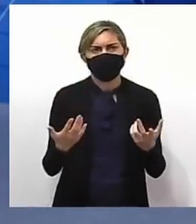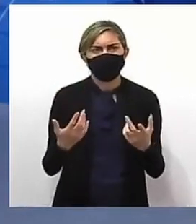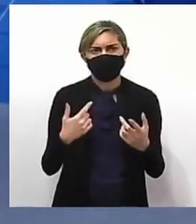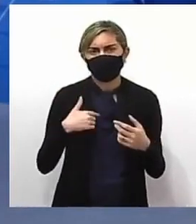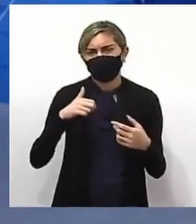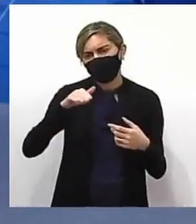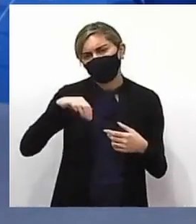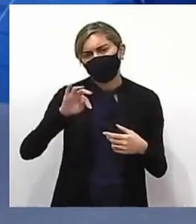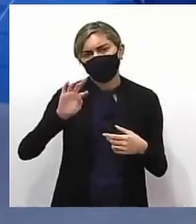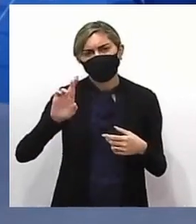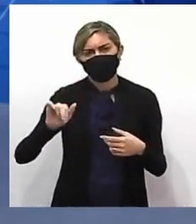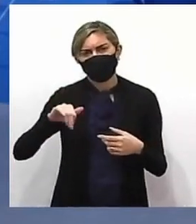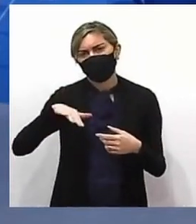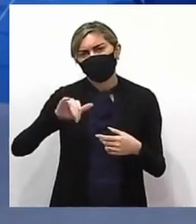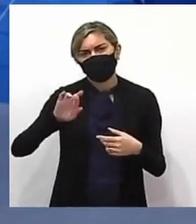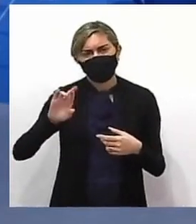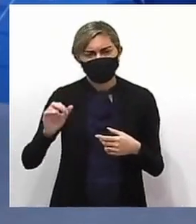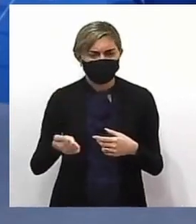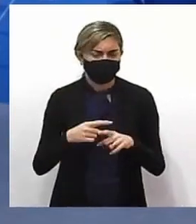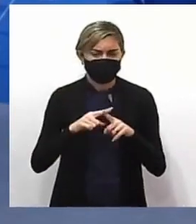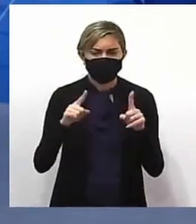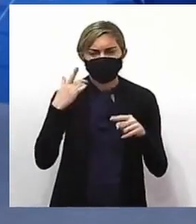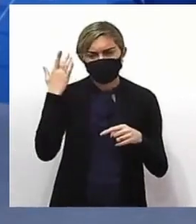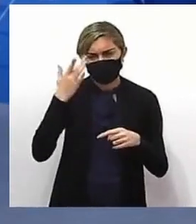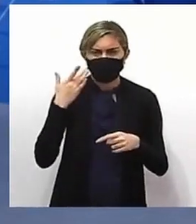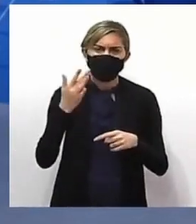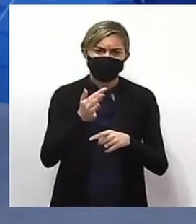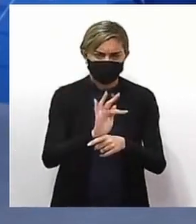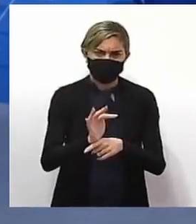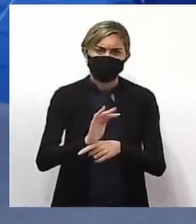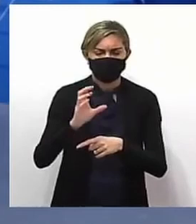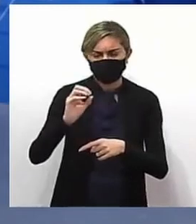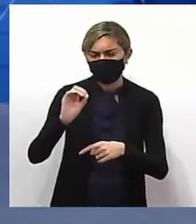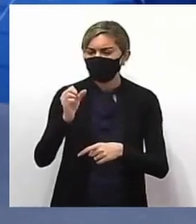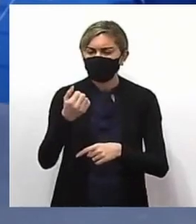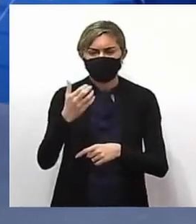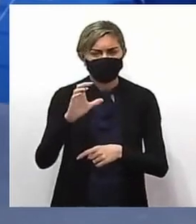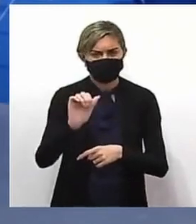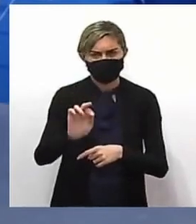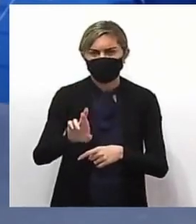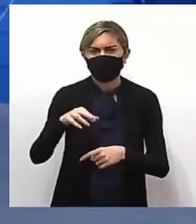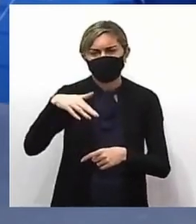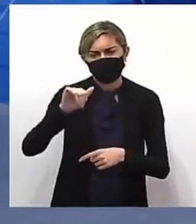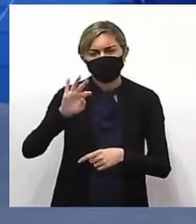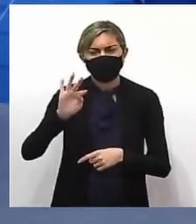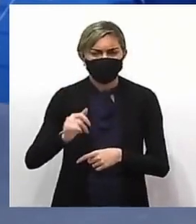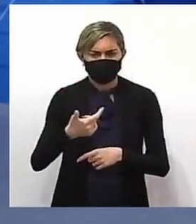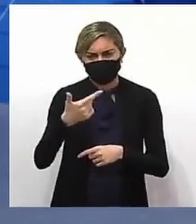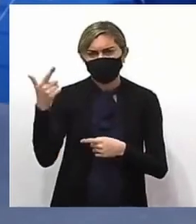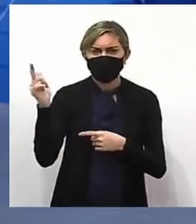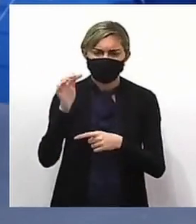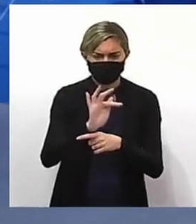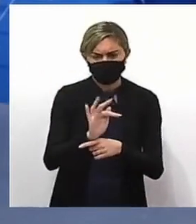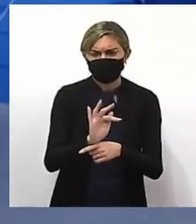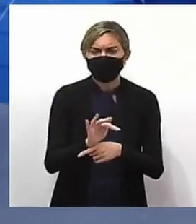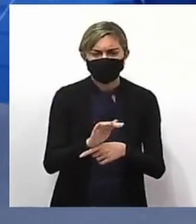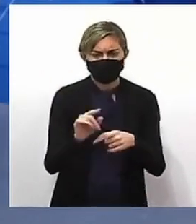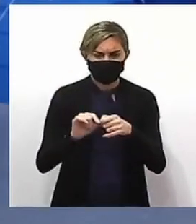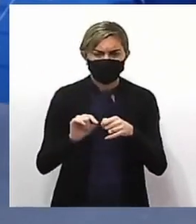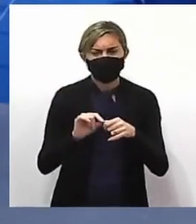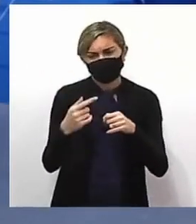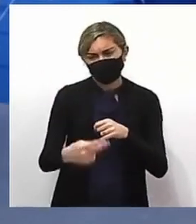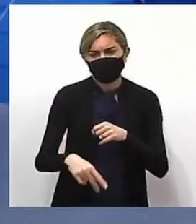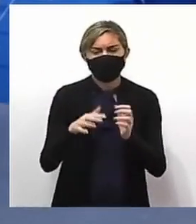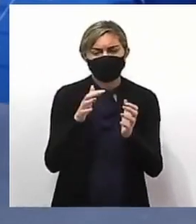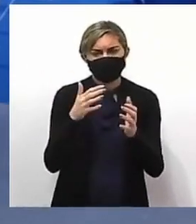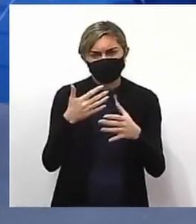Entre Marés. Mas eu acho que o filme de Oscar Malta, junto com Entre Marés e junto com muitos outros filmes que acabam sendo produzidos aqui na cidade